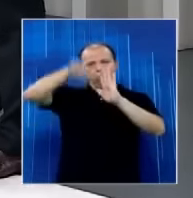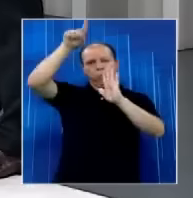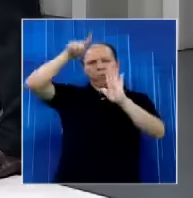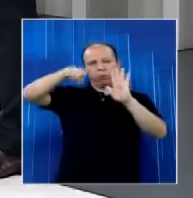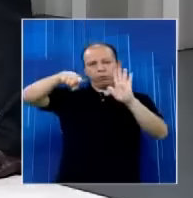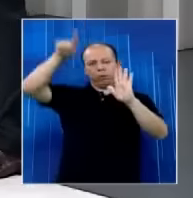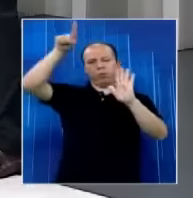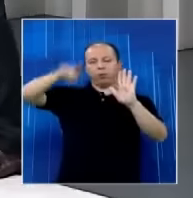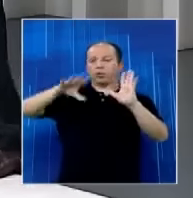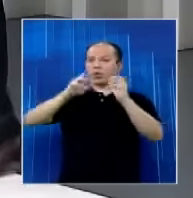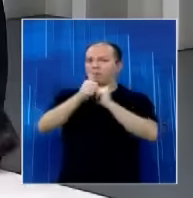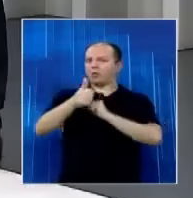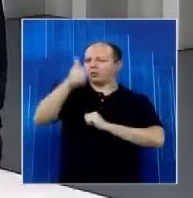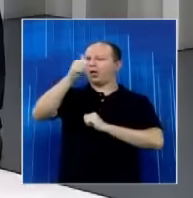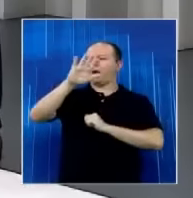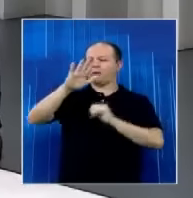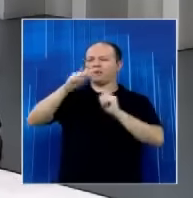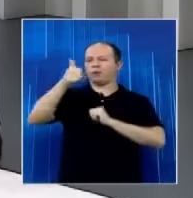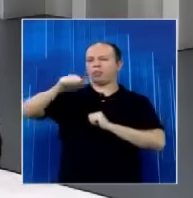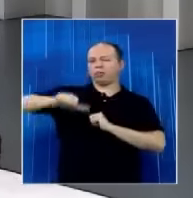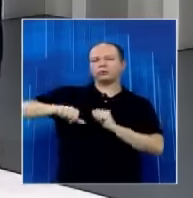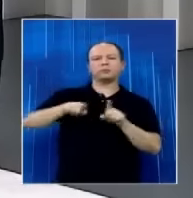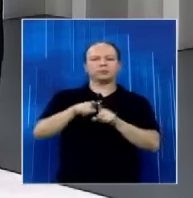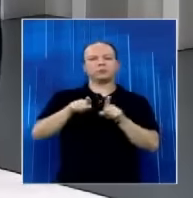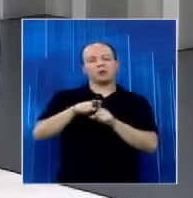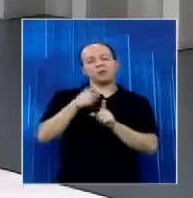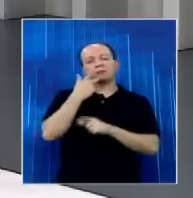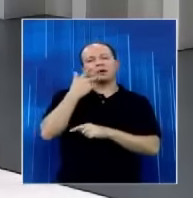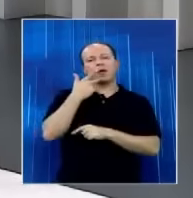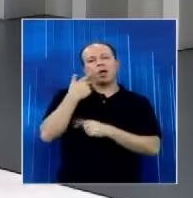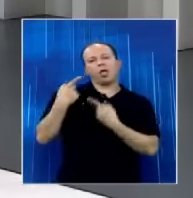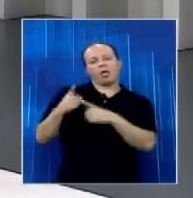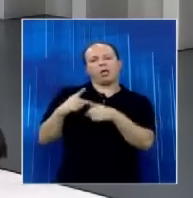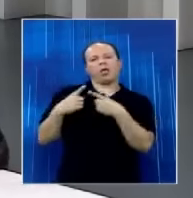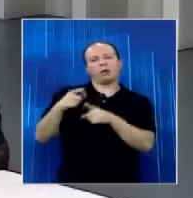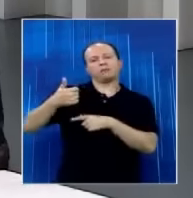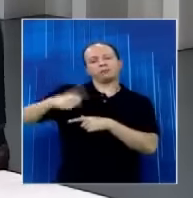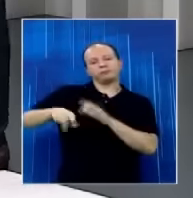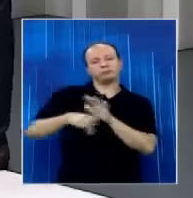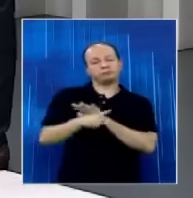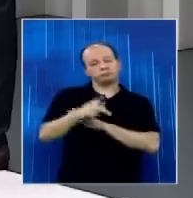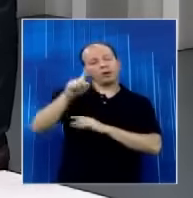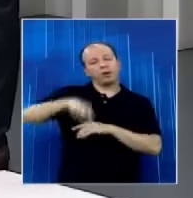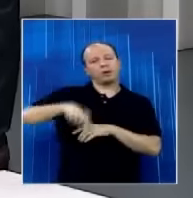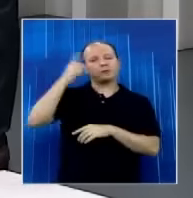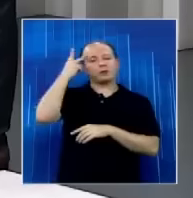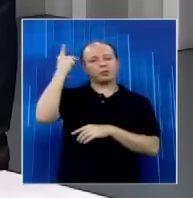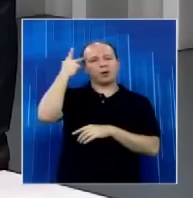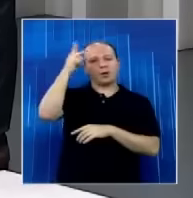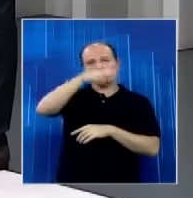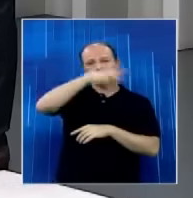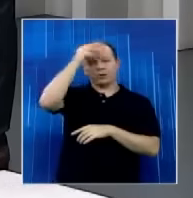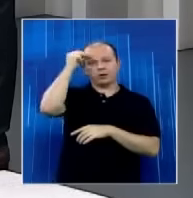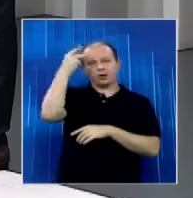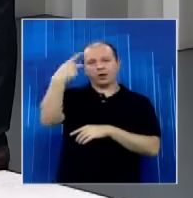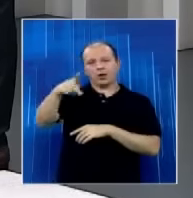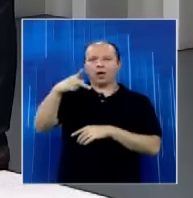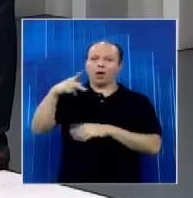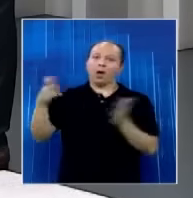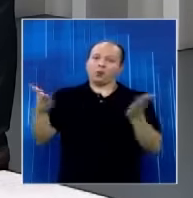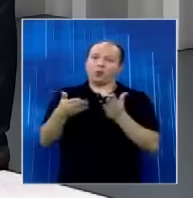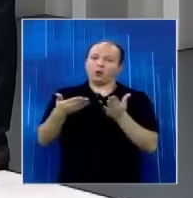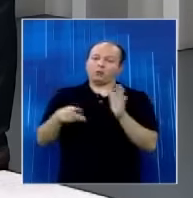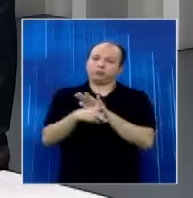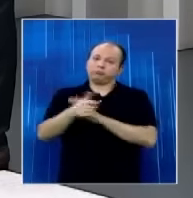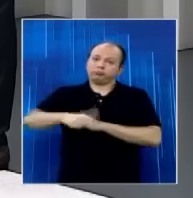não todas elas positivas. Muitas das vezes são menções críticas ao prefeito e é natural porque, afinal de contas, é a gestão dele que está